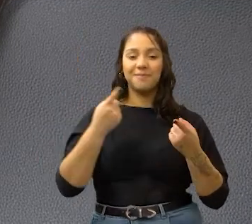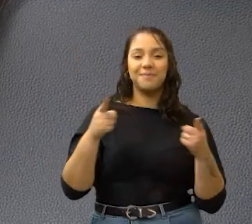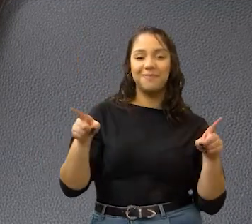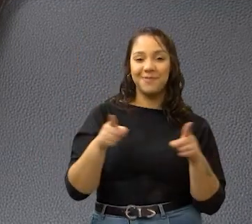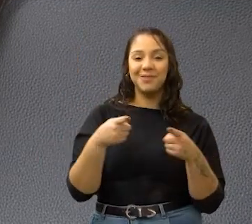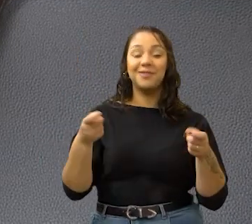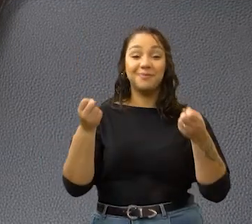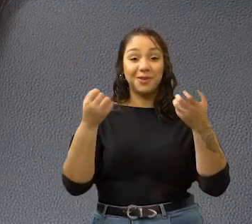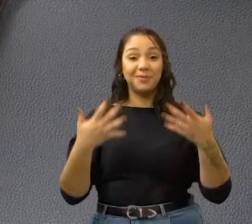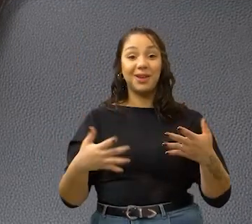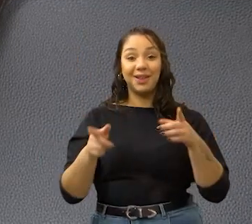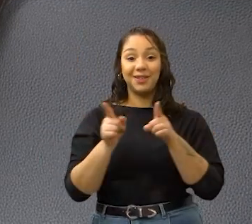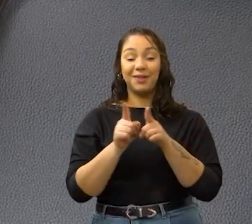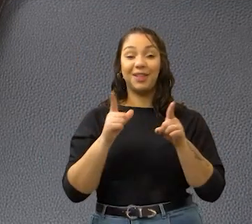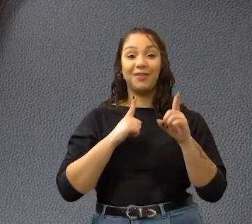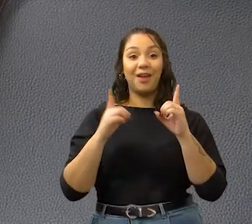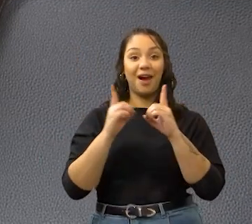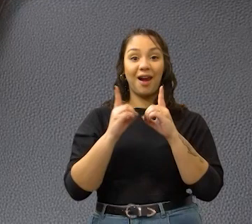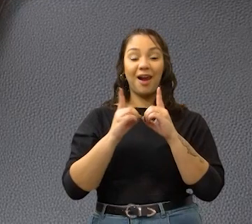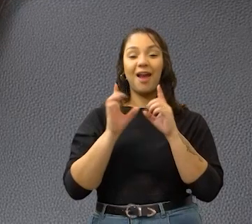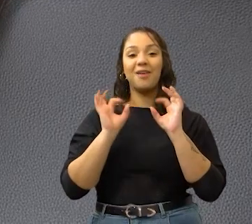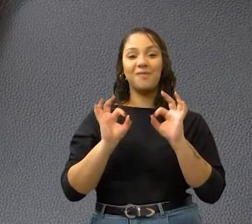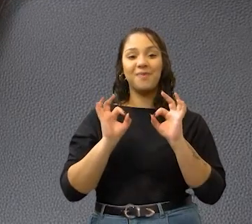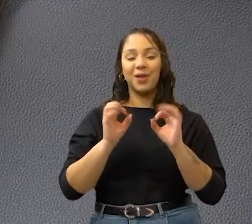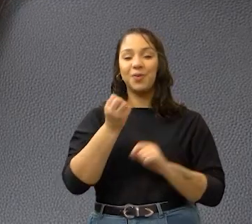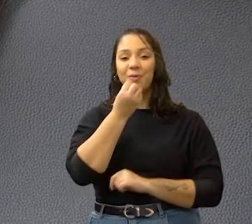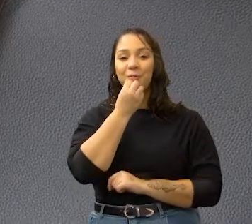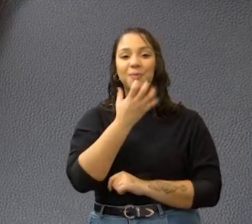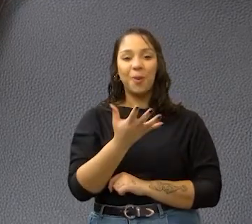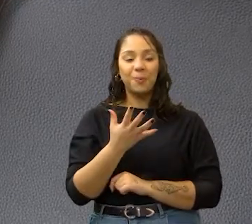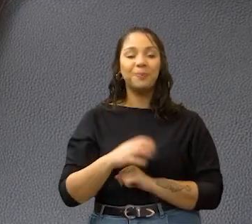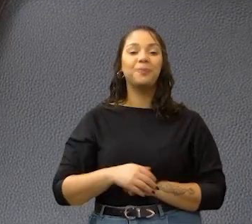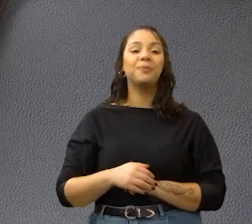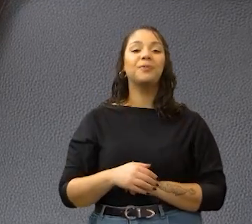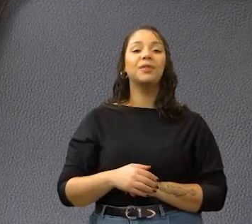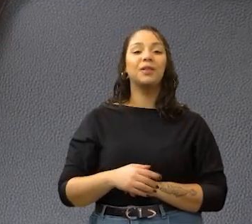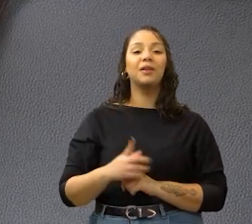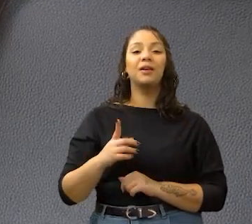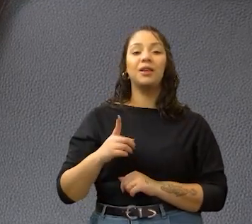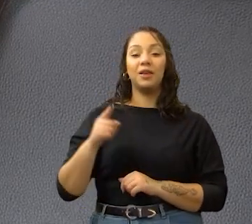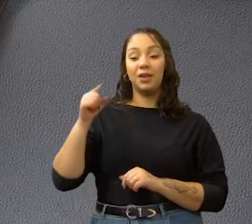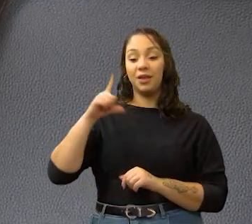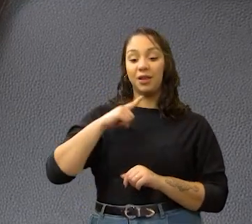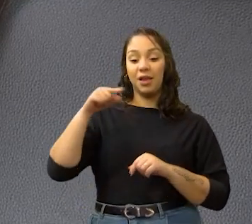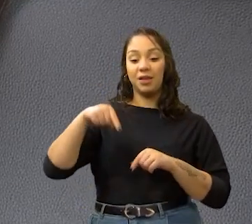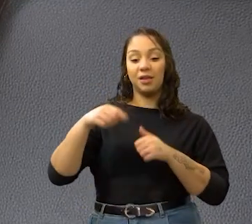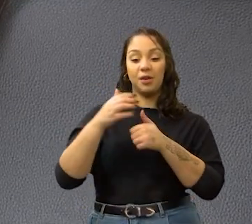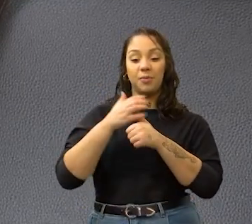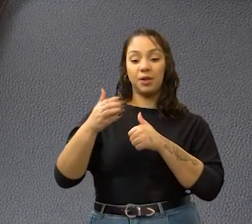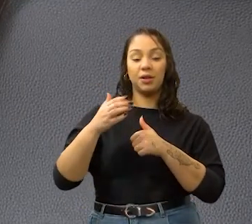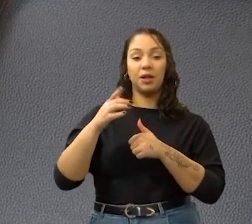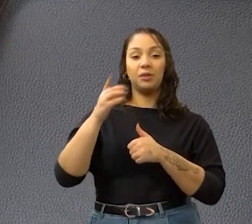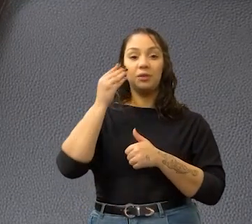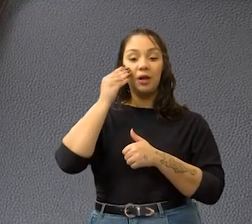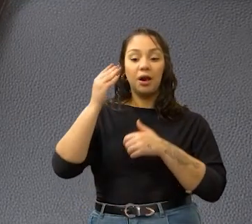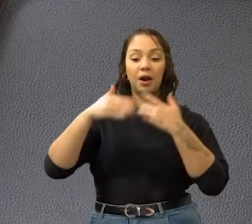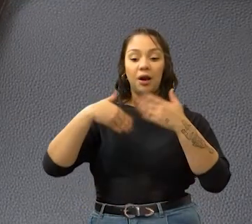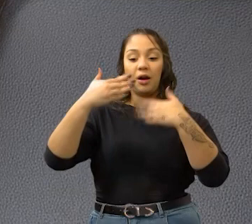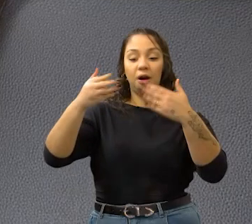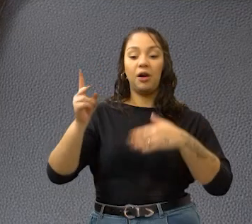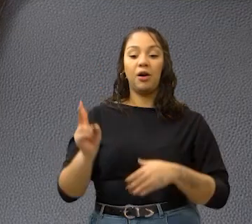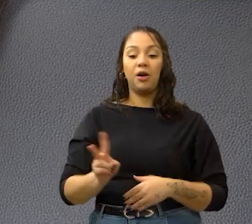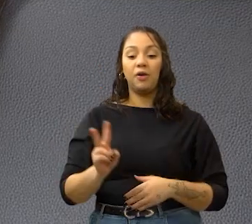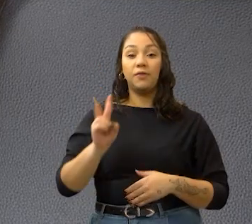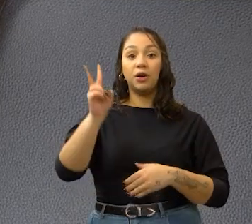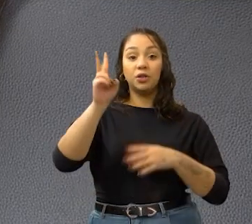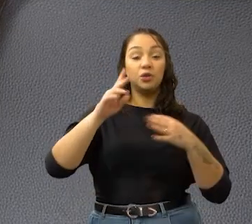produziram para explicar, e eu acho que foi muito, muito didático, muito bom, e contem com o nosso mandato nessa